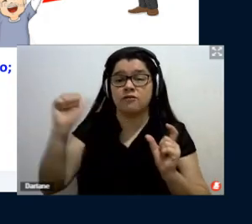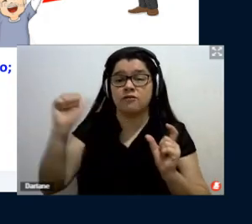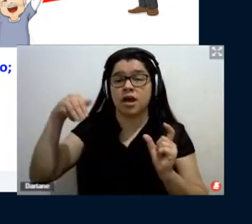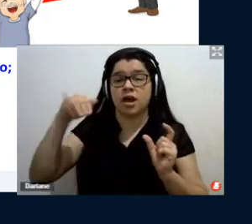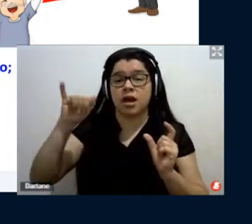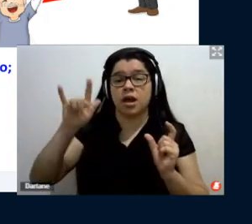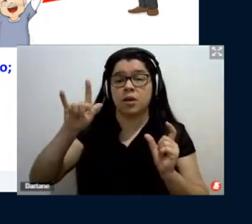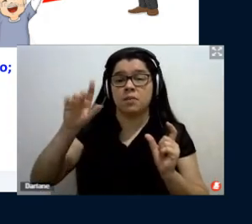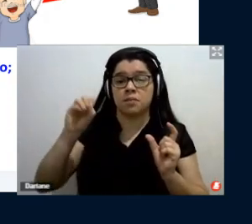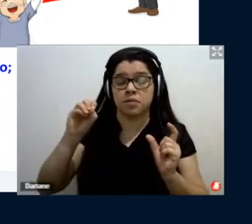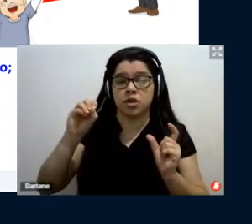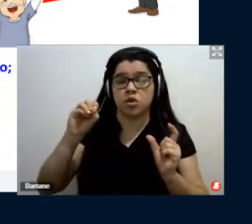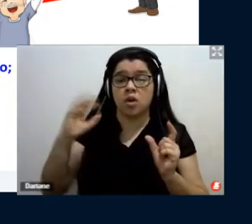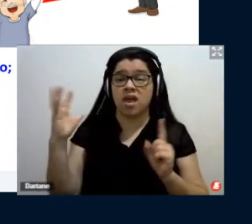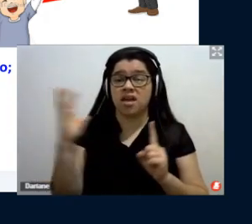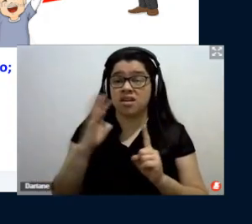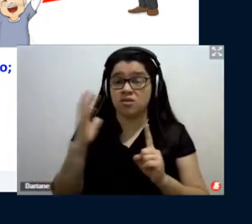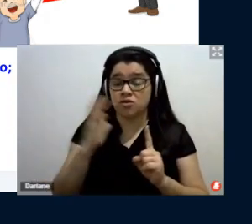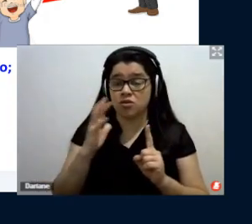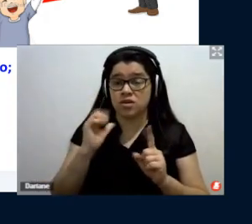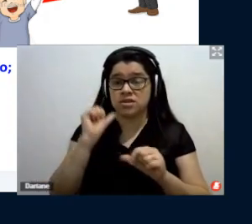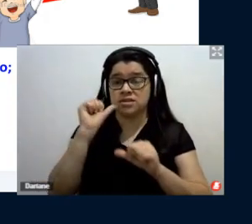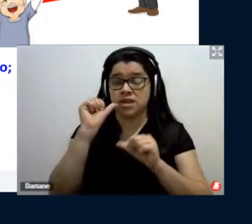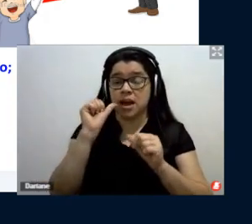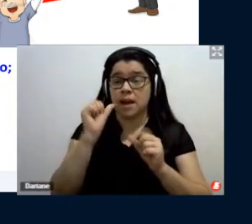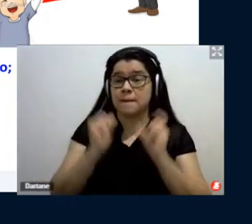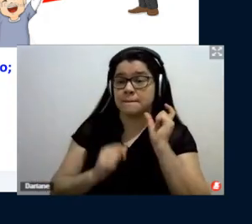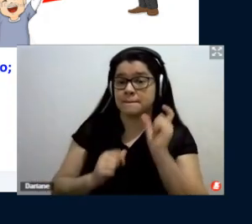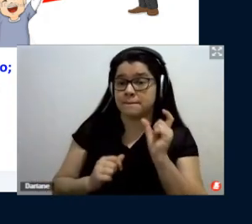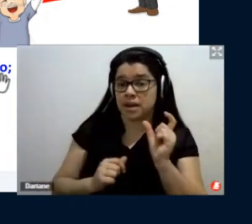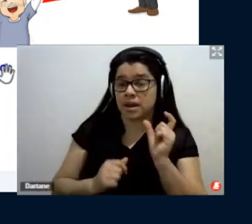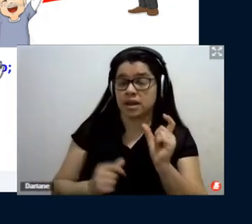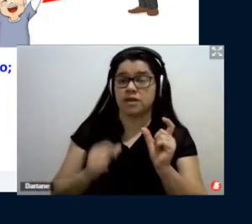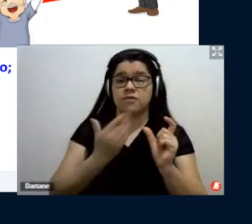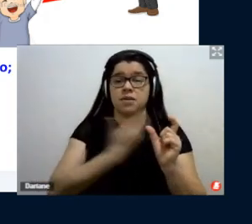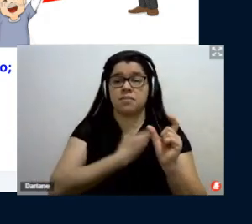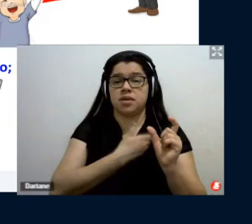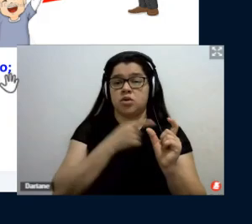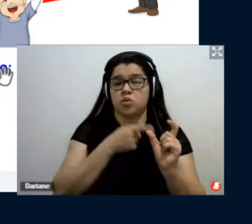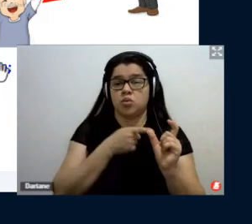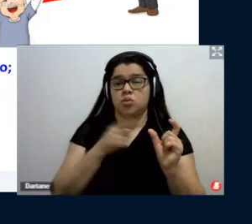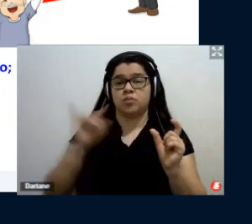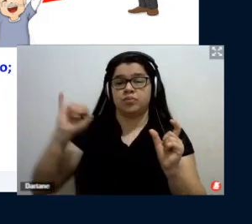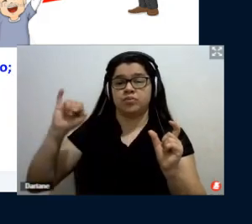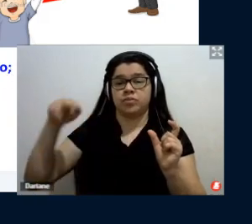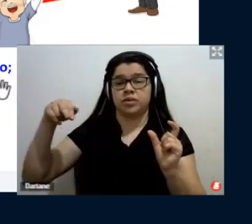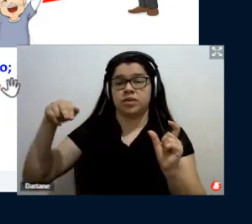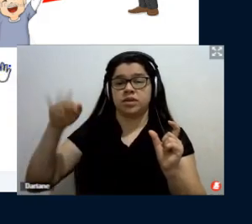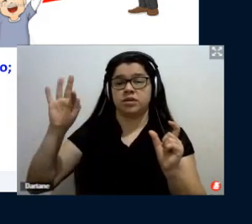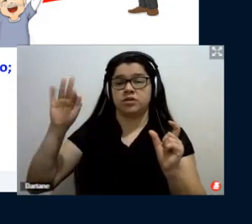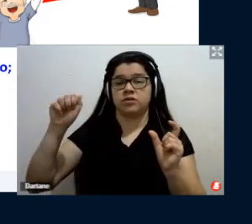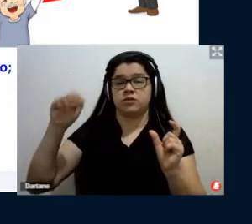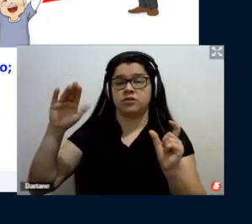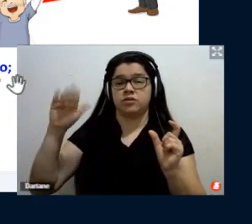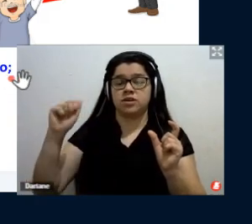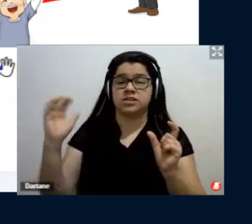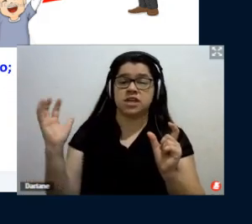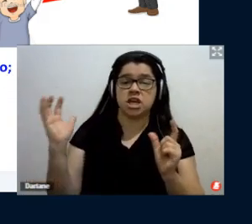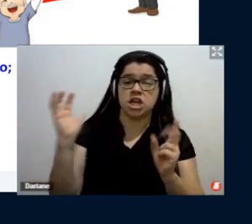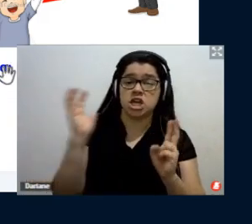infância muda a palavra amigo, tá? E amigo é